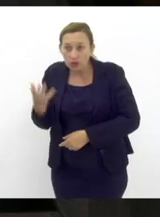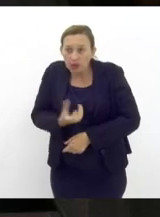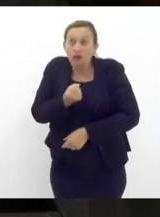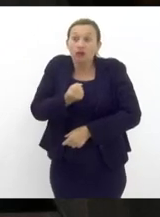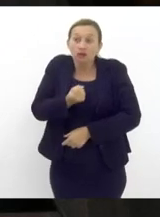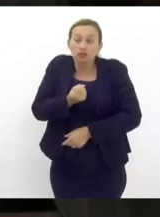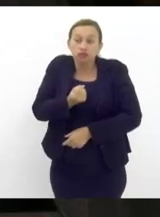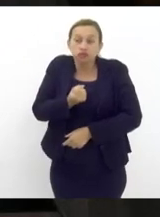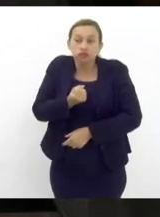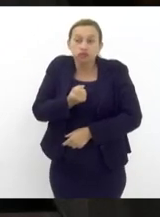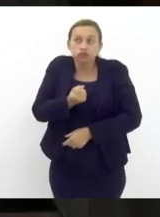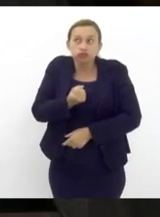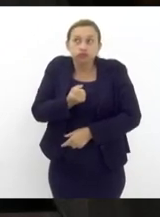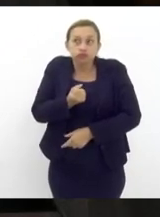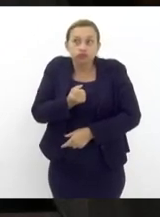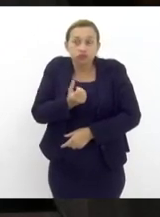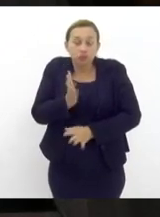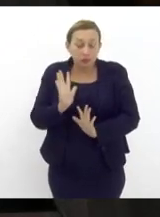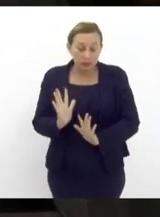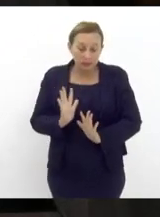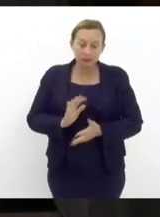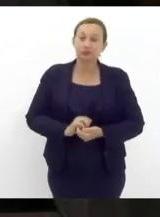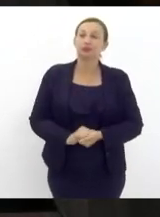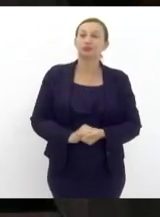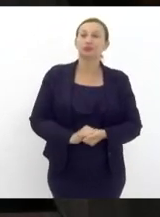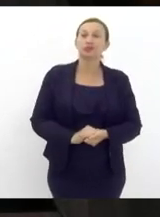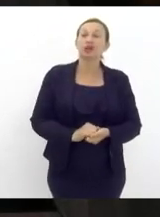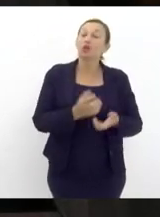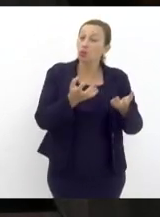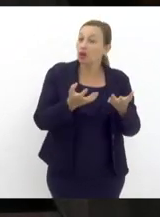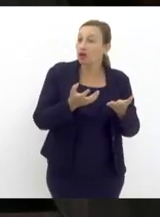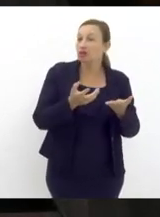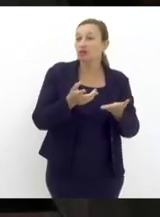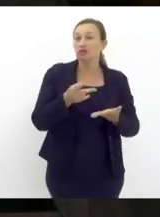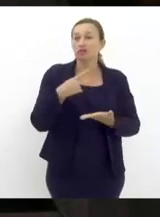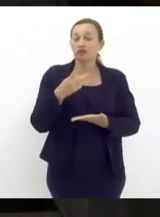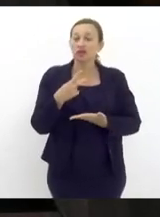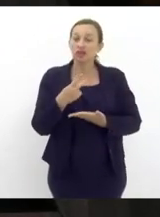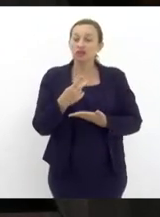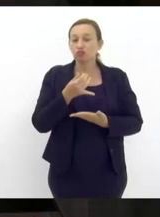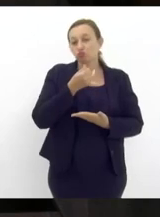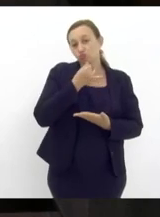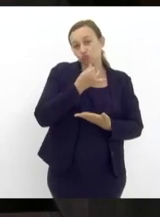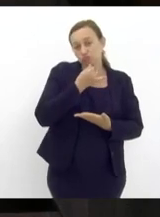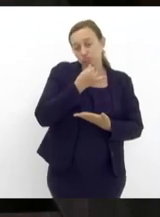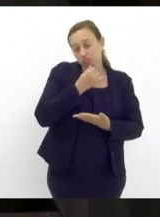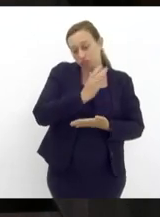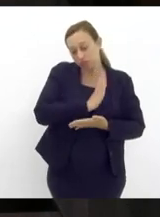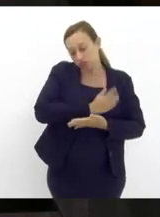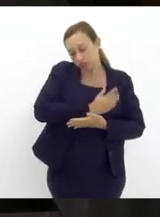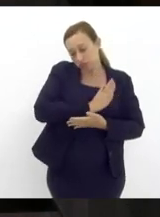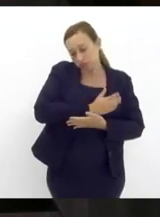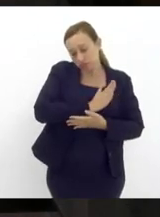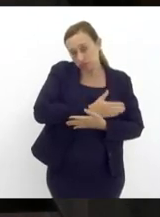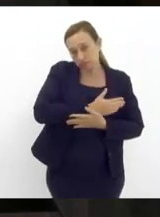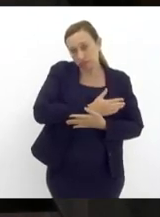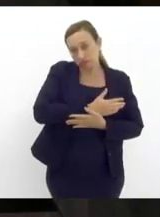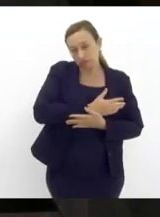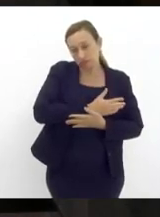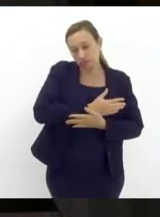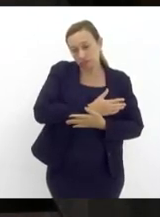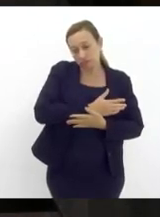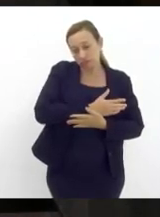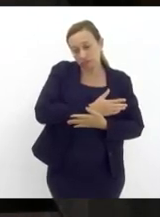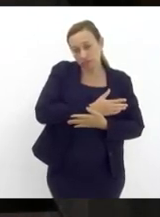surpresa talvez perpesticidade e eu quero começar com que me traz tristeza ao meu coração por